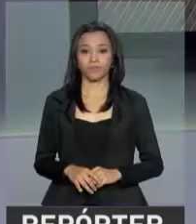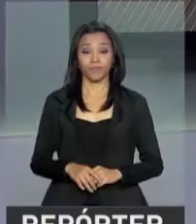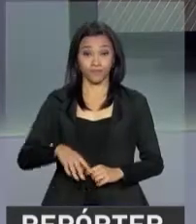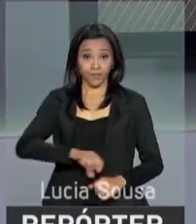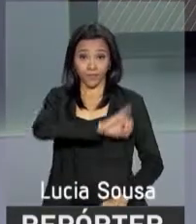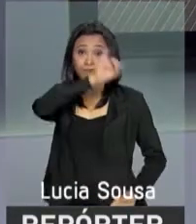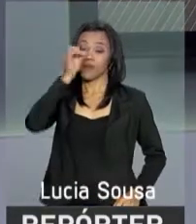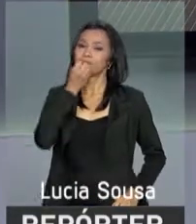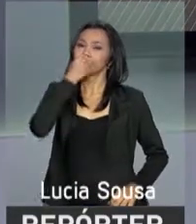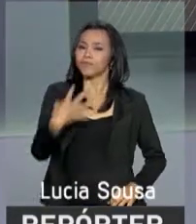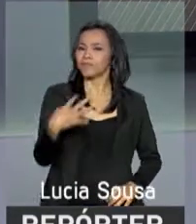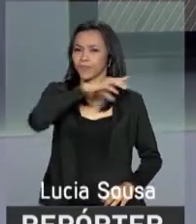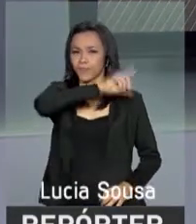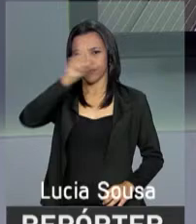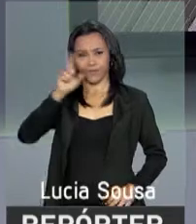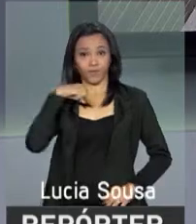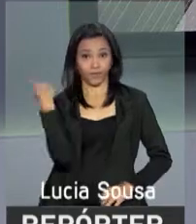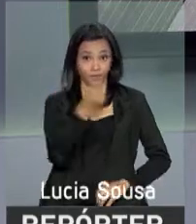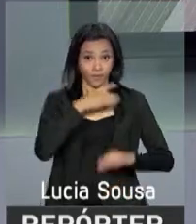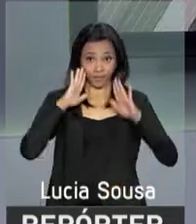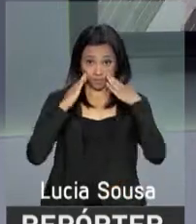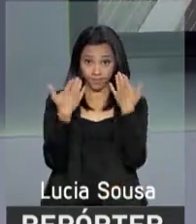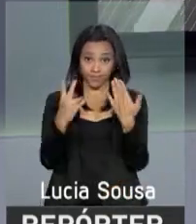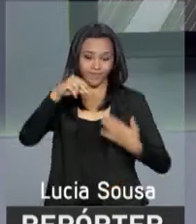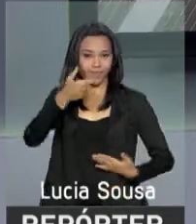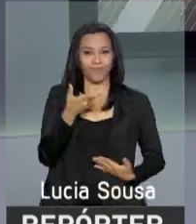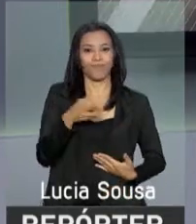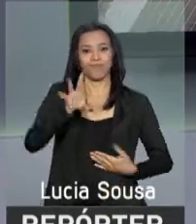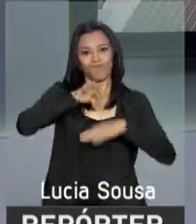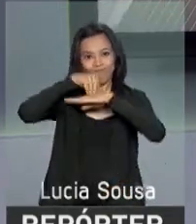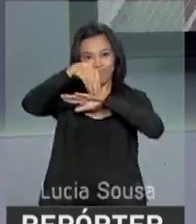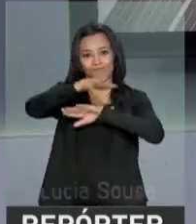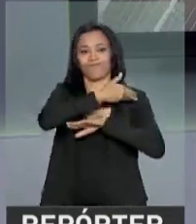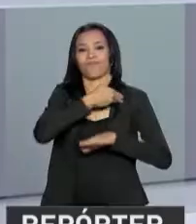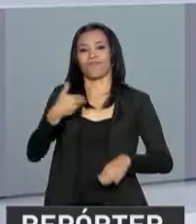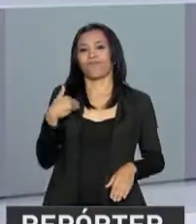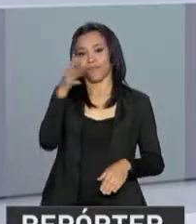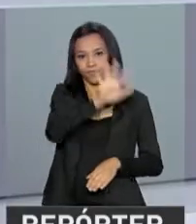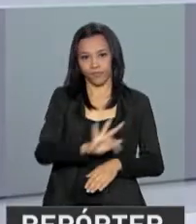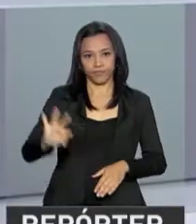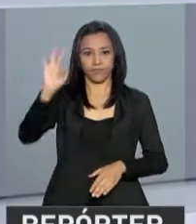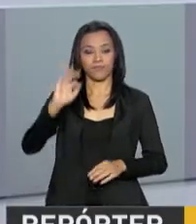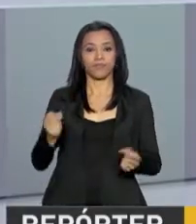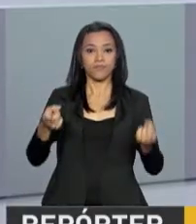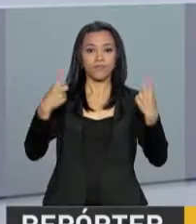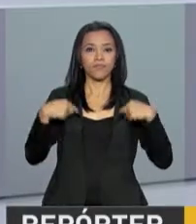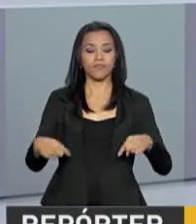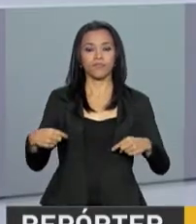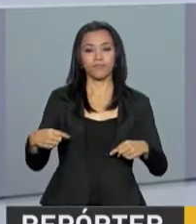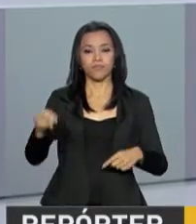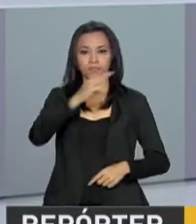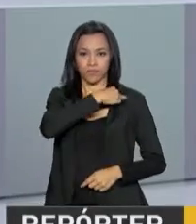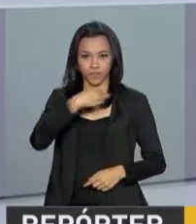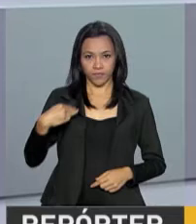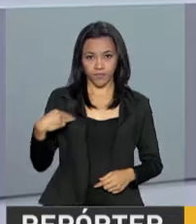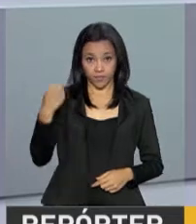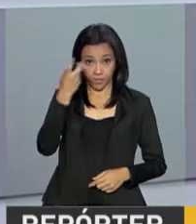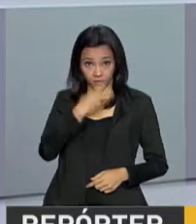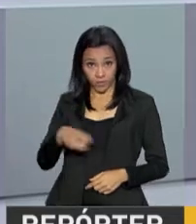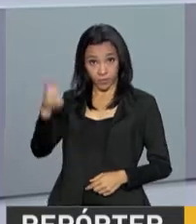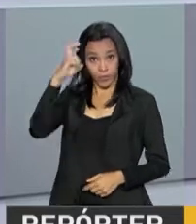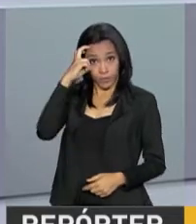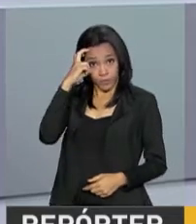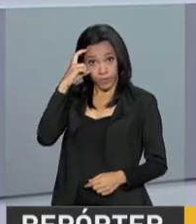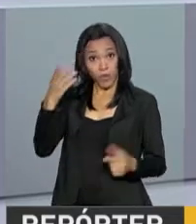Olá, bom dia. Estamos de volta com o repórter NBR e as notícias do governo federal. O ministro da Cultura, Sérgio